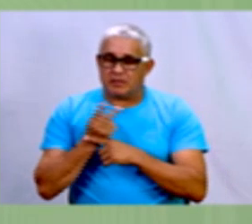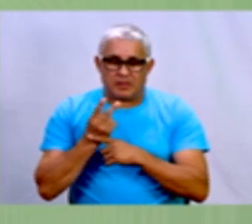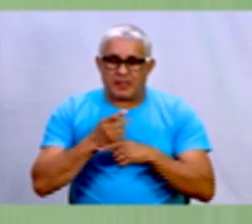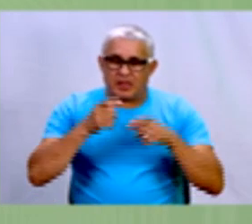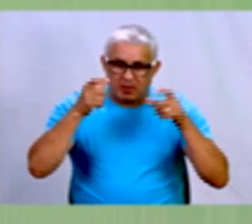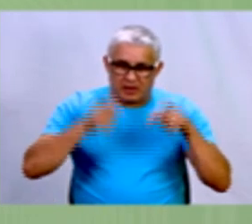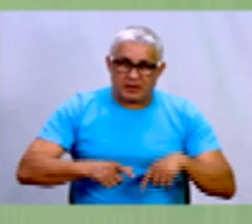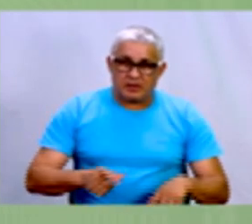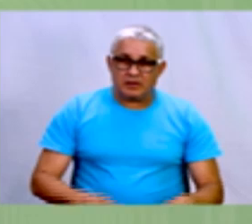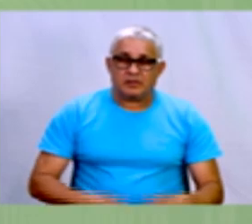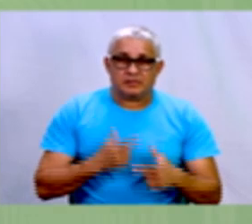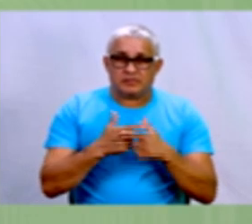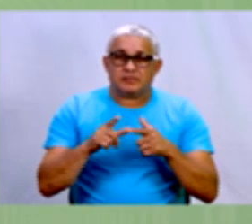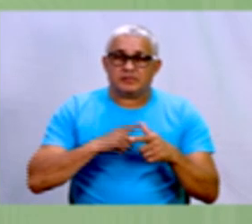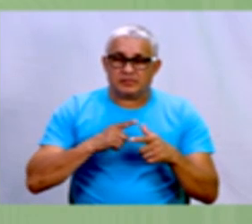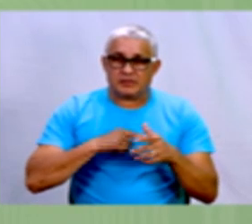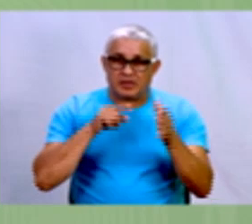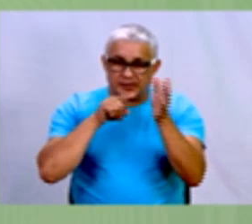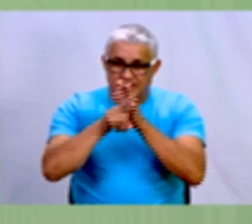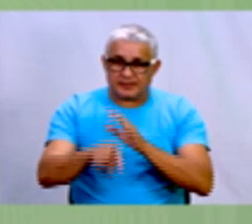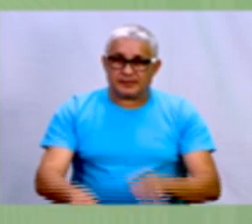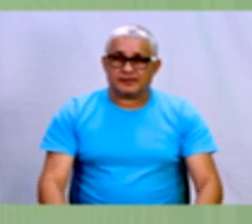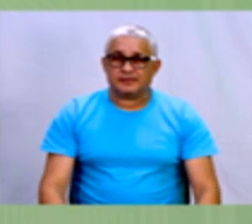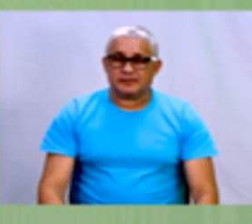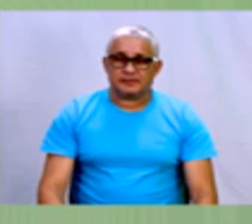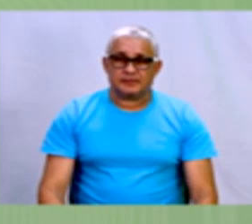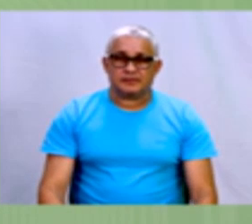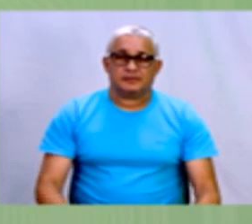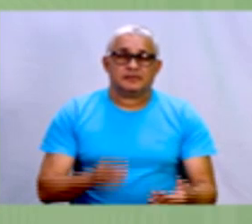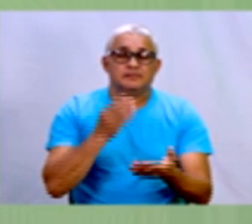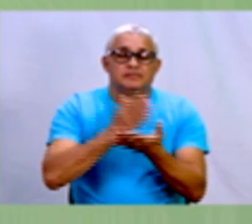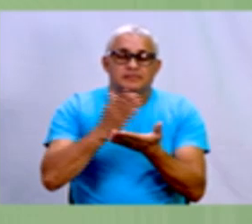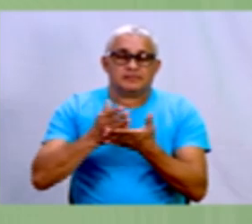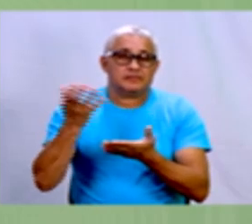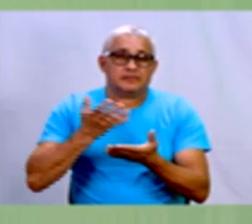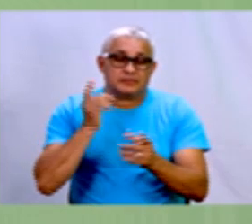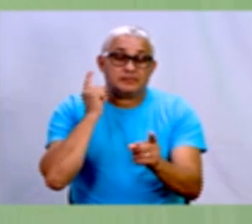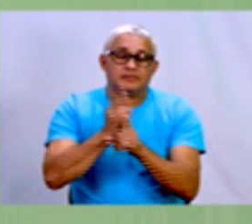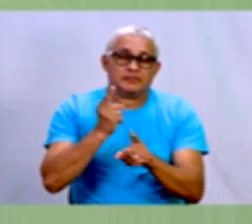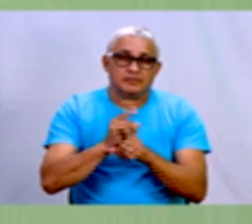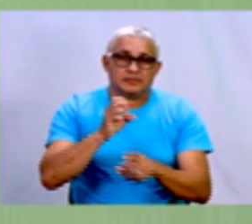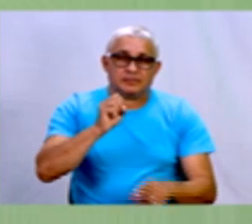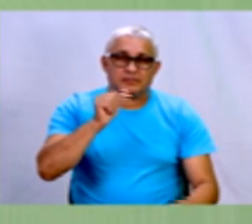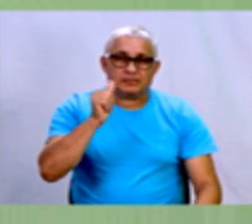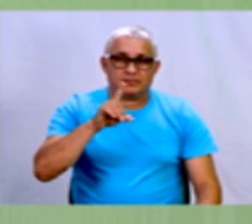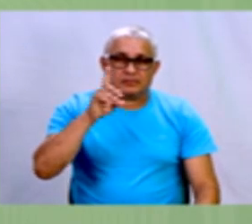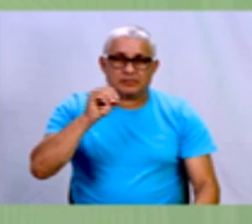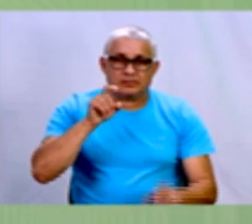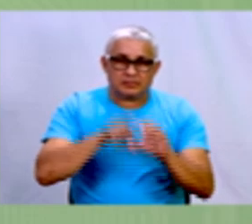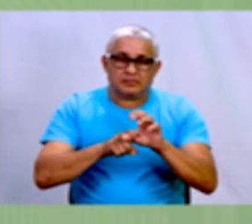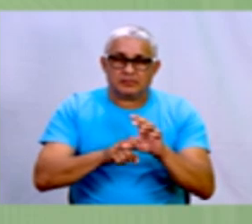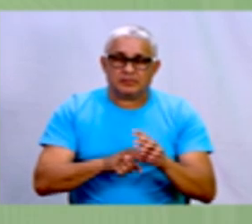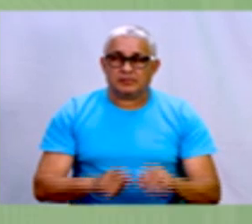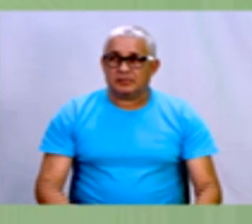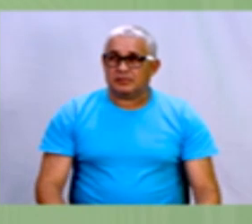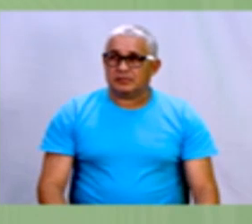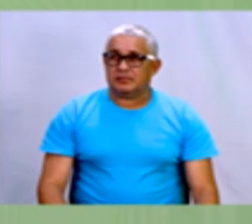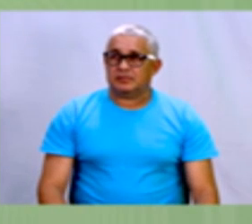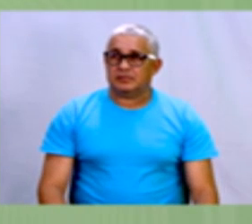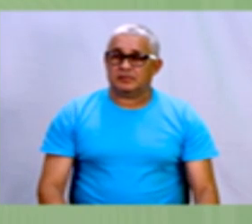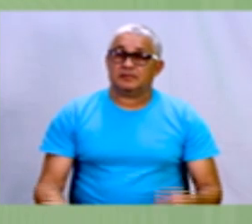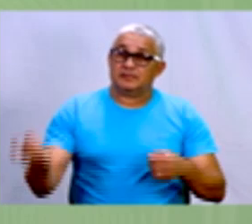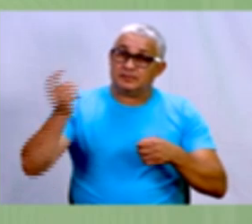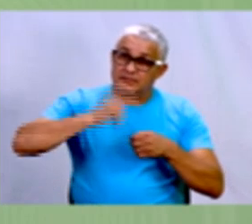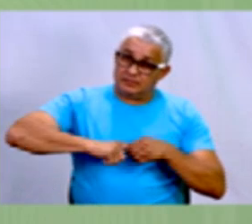dentro do que o problema estiver perguntando, em que parcela que você quer encontrar o teu saldo devedor. Nesse caso, vamos voltar aqui para a